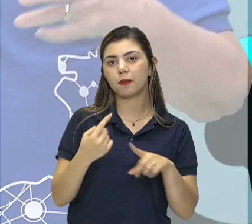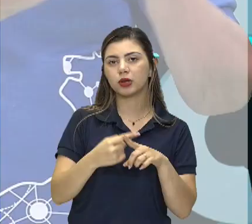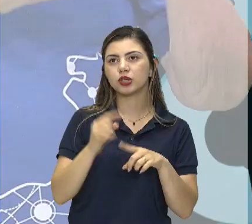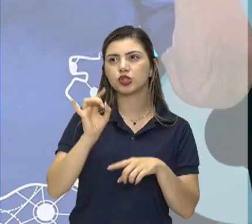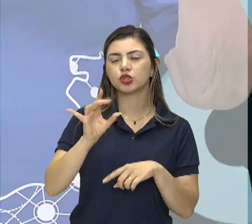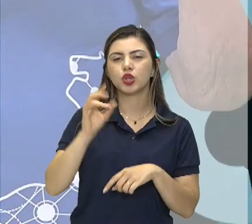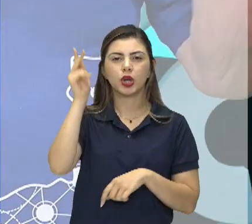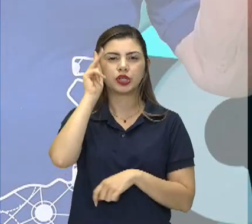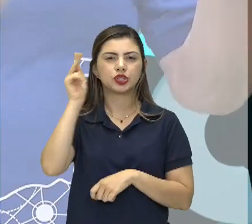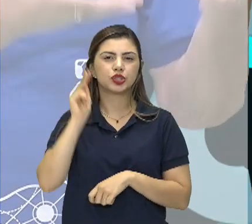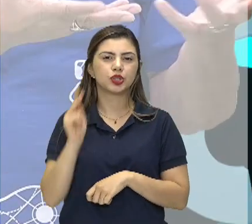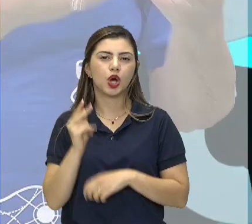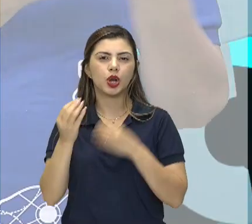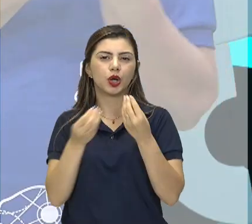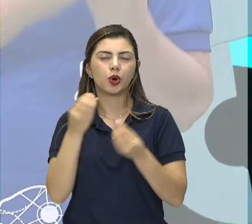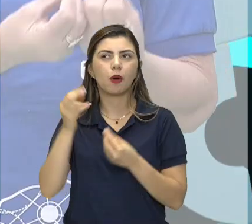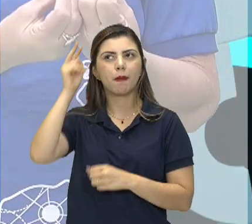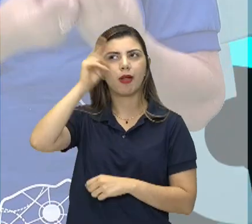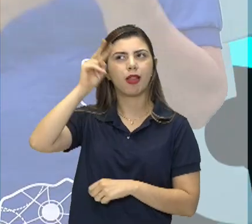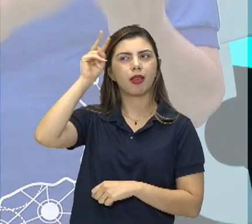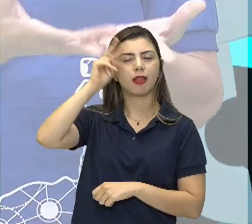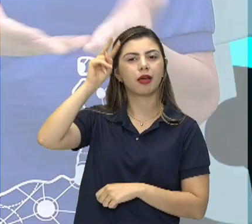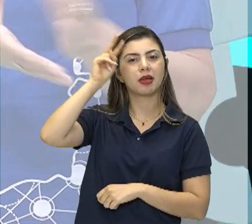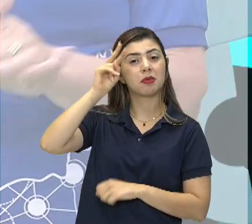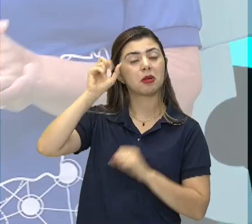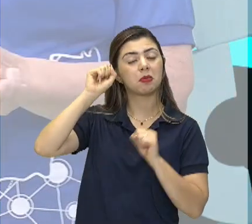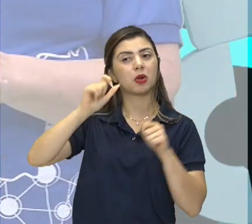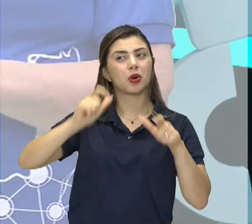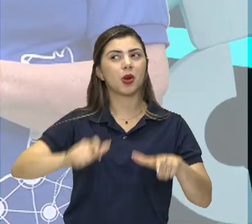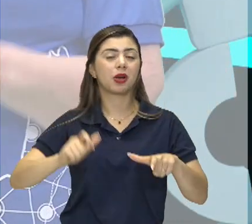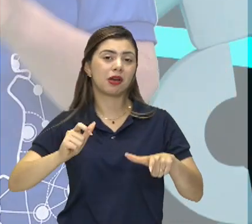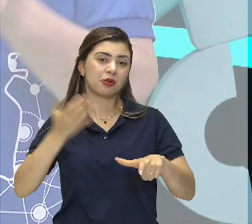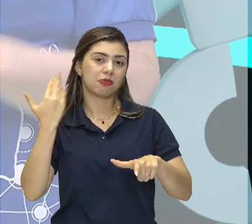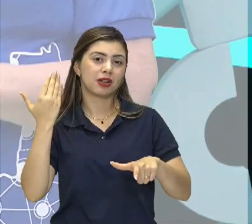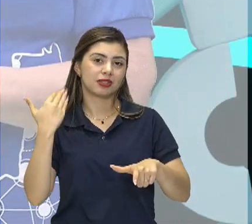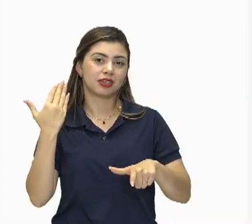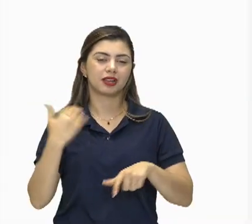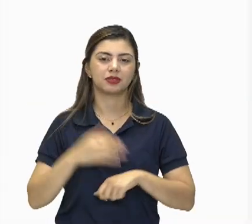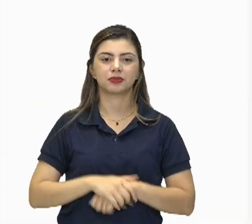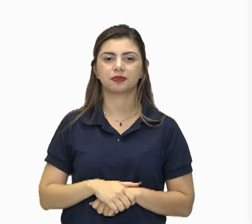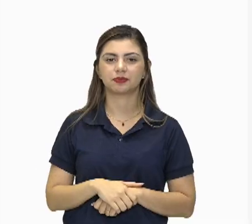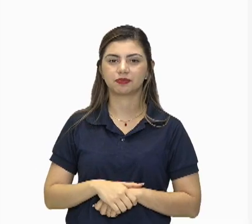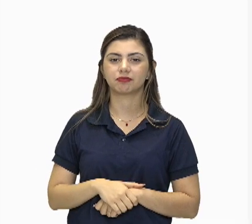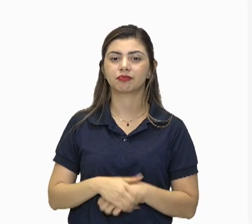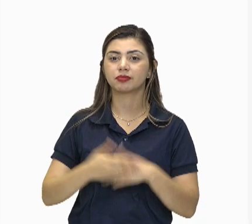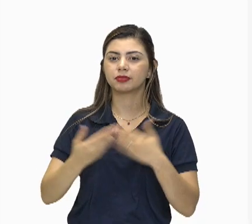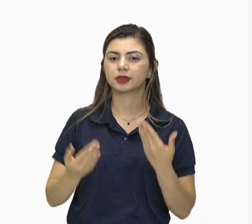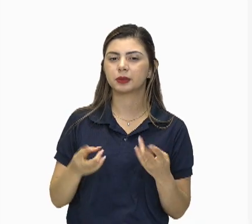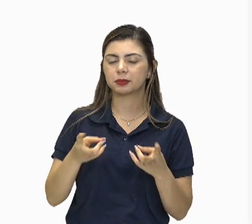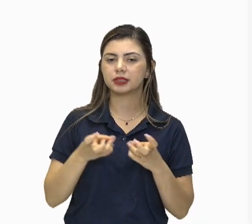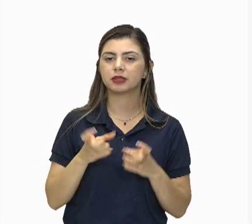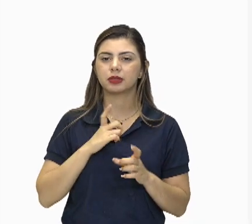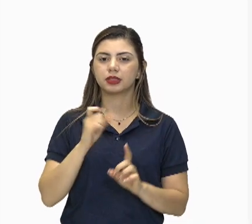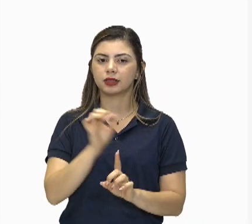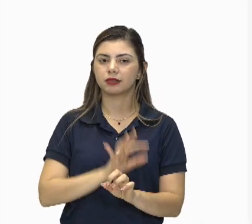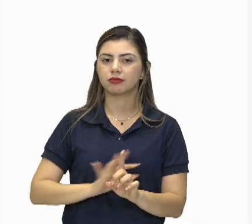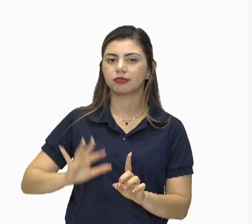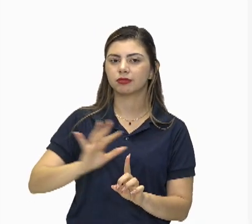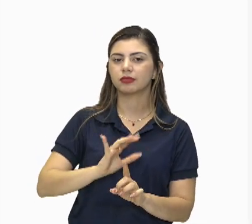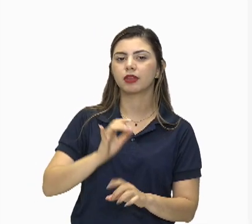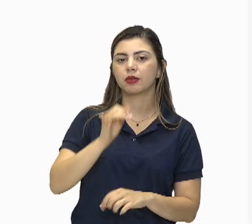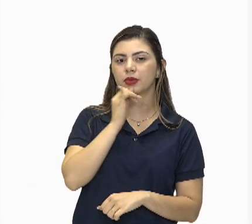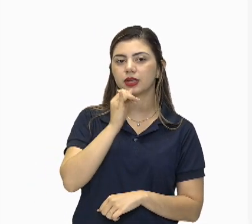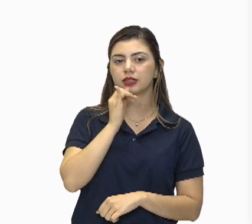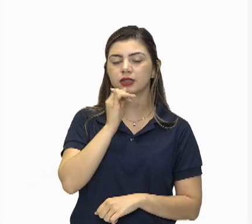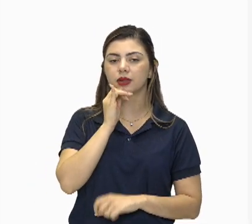uma história que ela lembra de algum lugar onde ela esteve, né? Nessa cena, nós temos um exemplo de